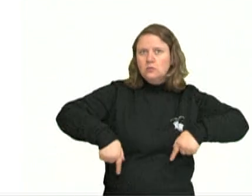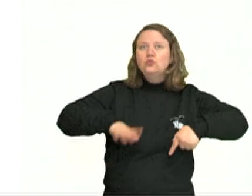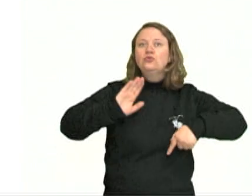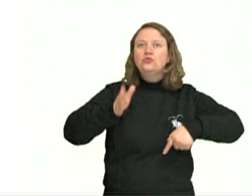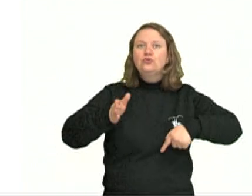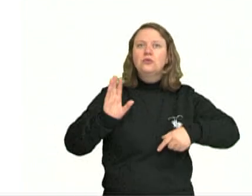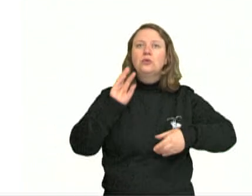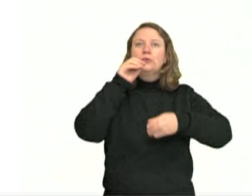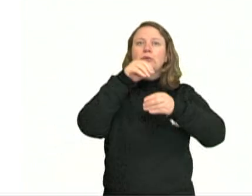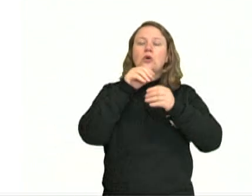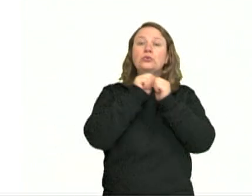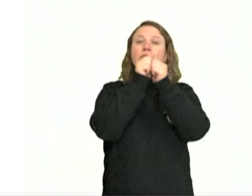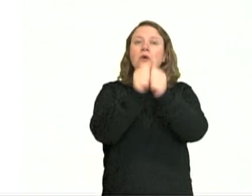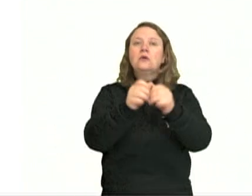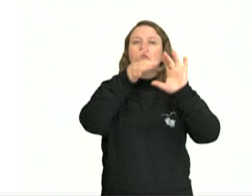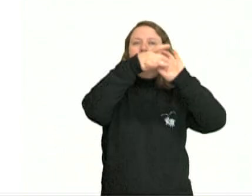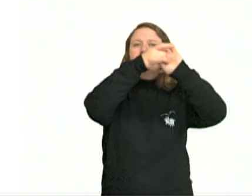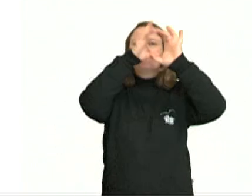né? Em